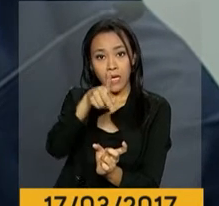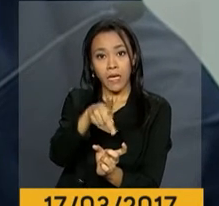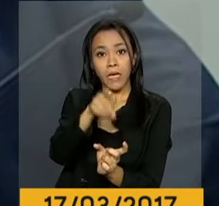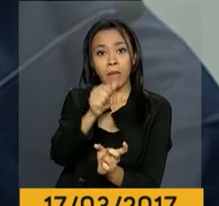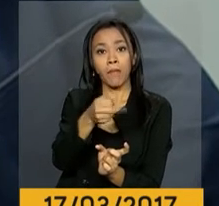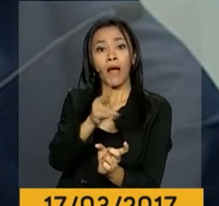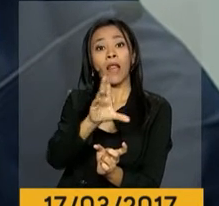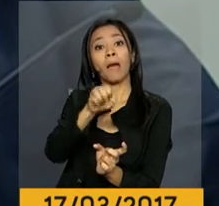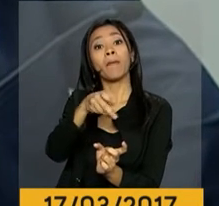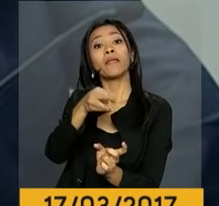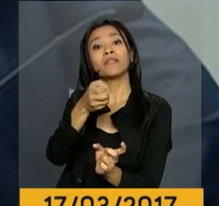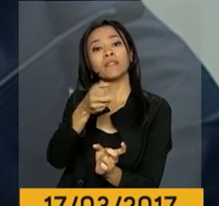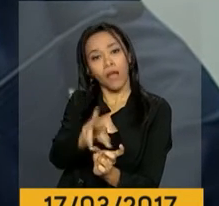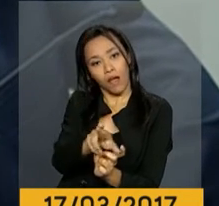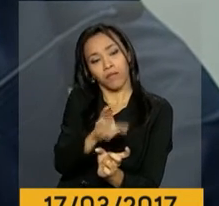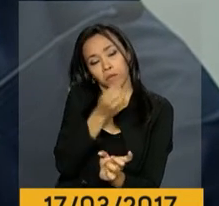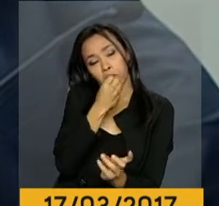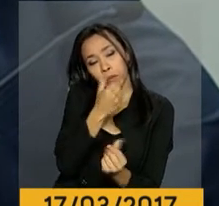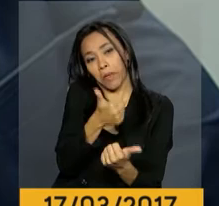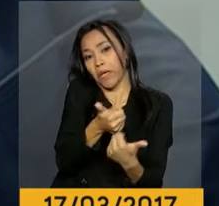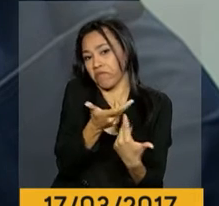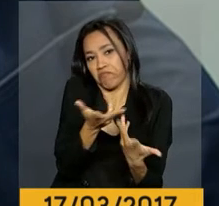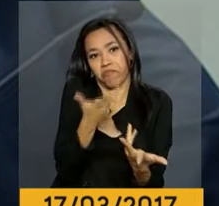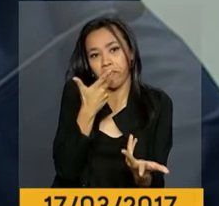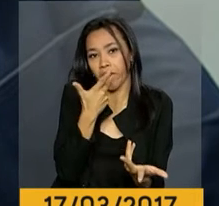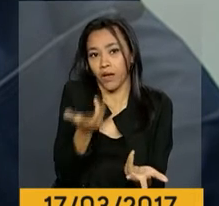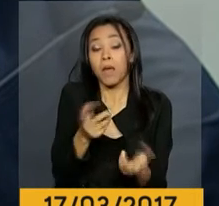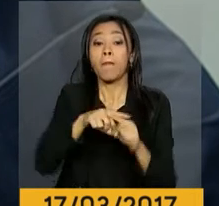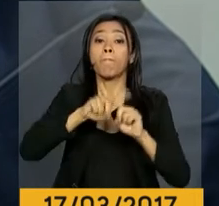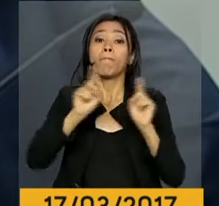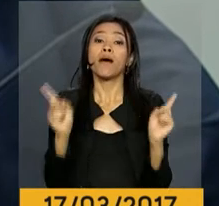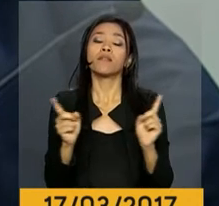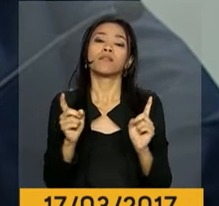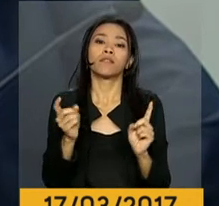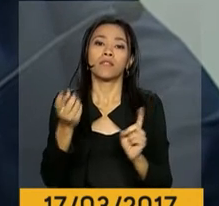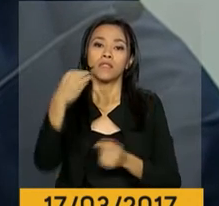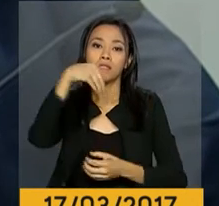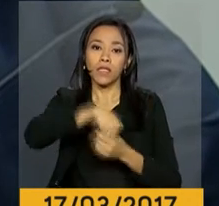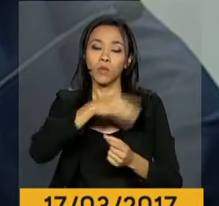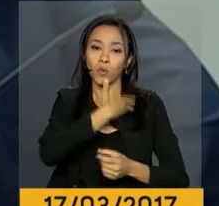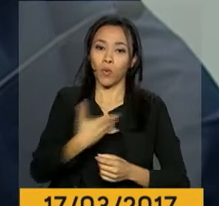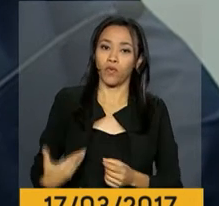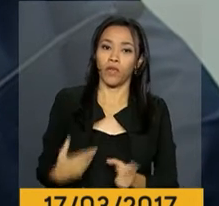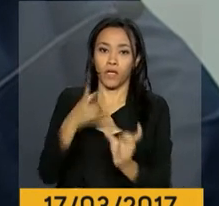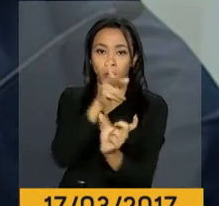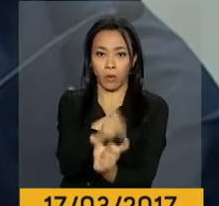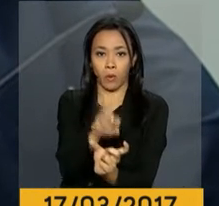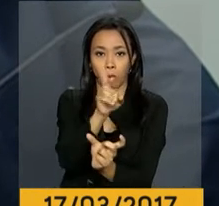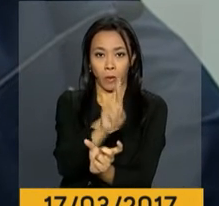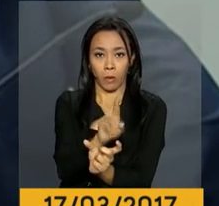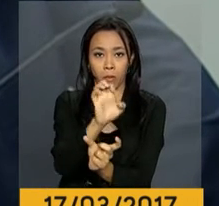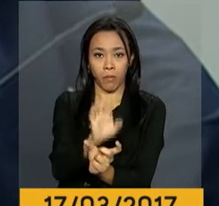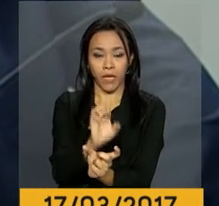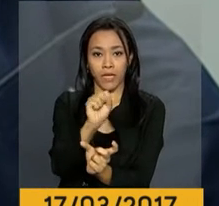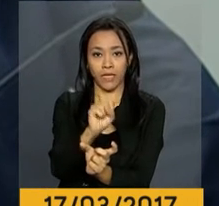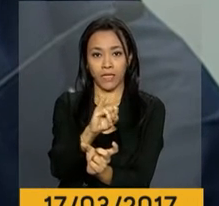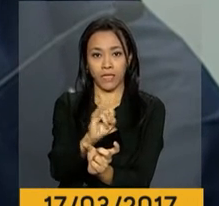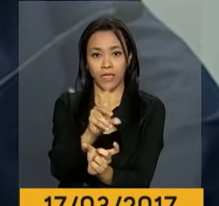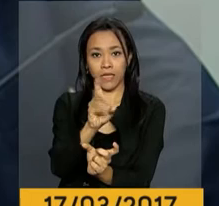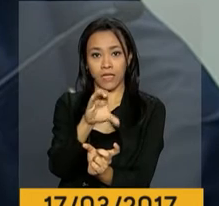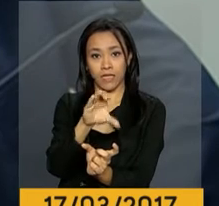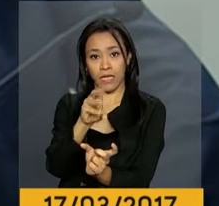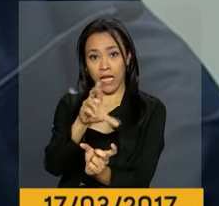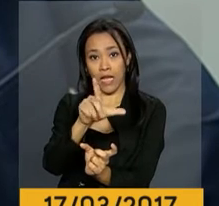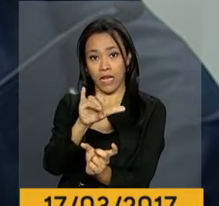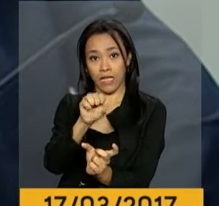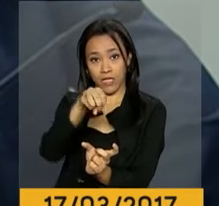assim se fale. Mas o fato é que no presidencialismo democrático, nós também temos que ter um apoio muito grande do